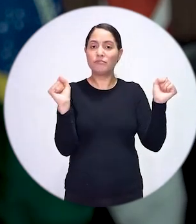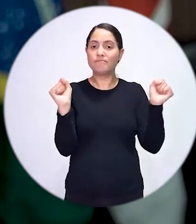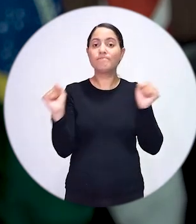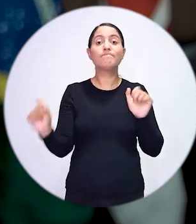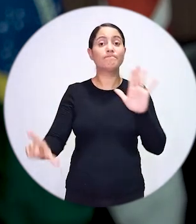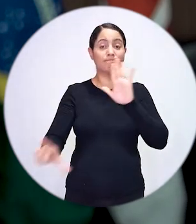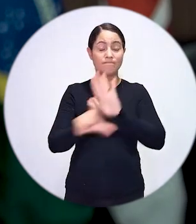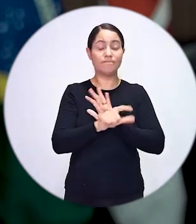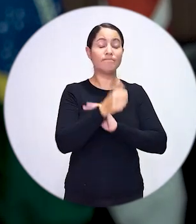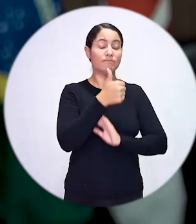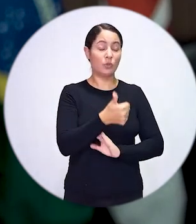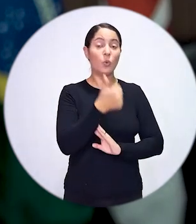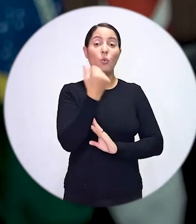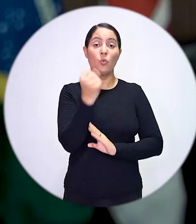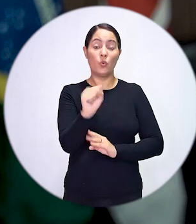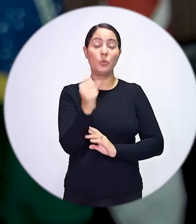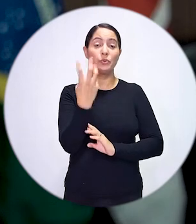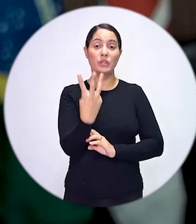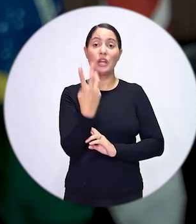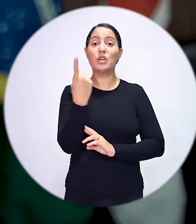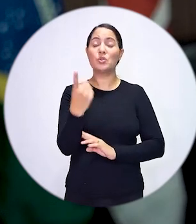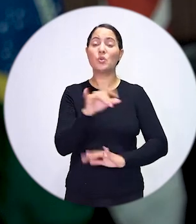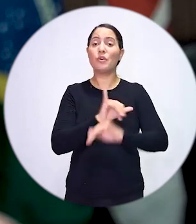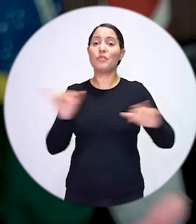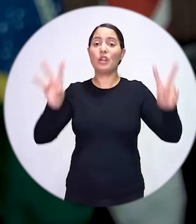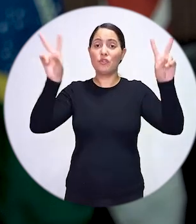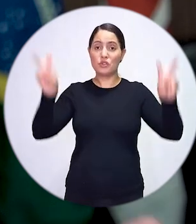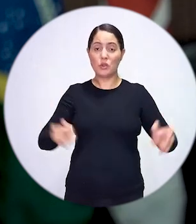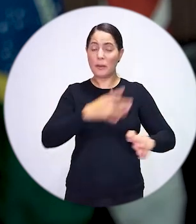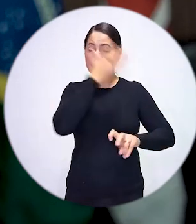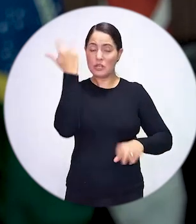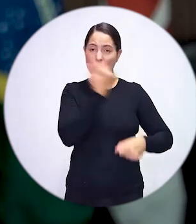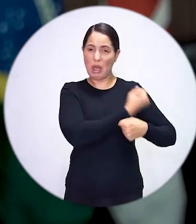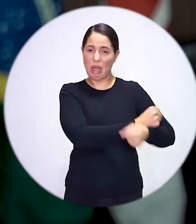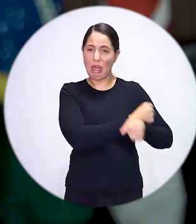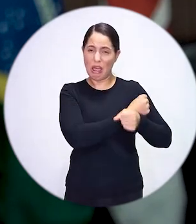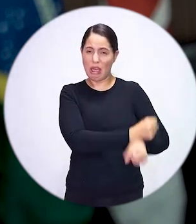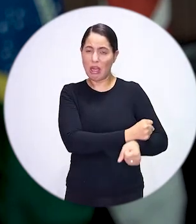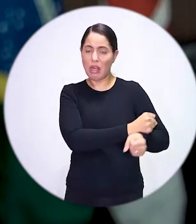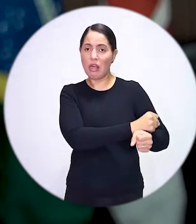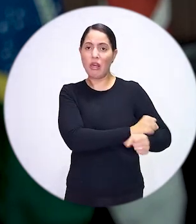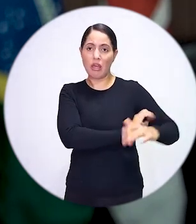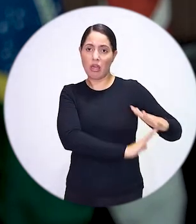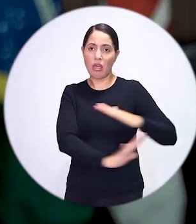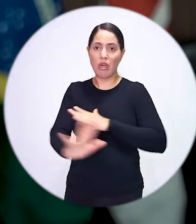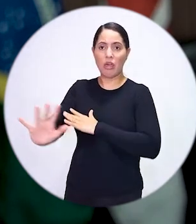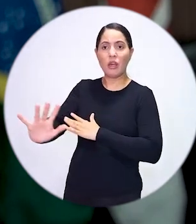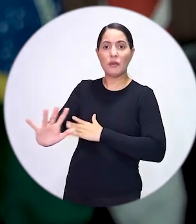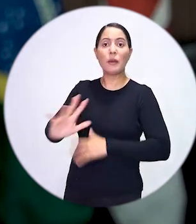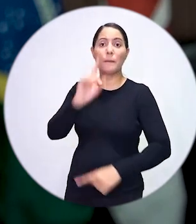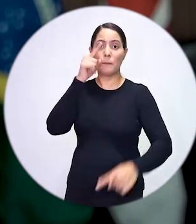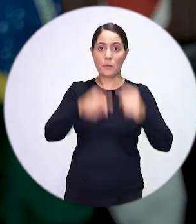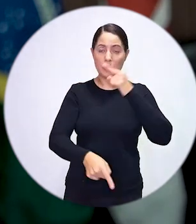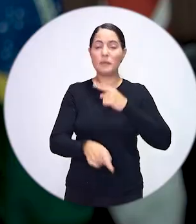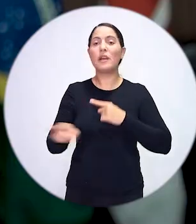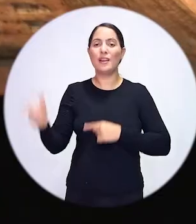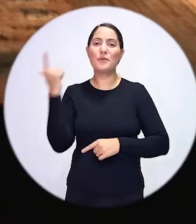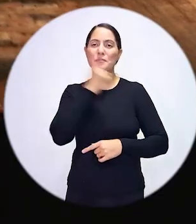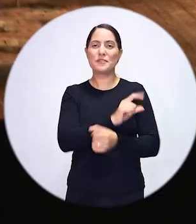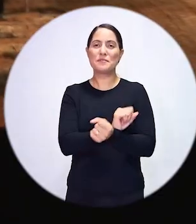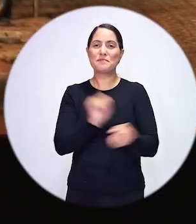naquela condição. E baseado na Lei 1831, que proibia o tráfico de escravizados, ele conseguiu libertar centenas